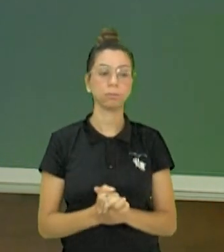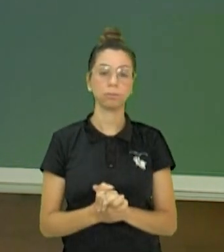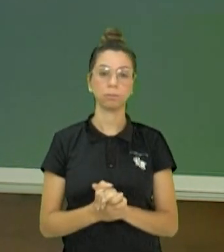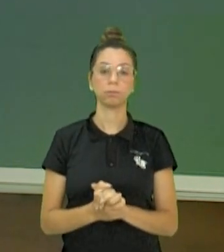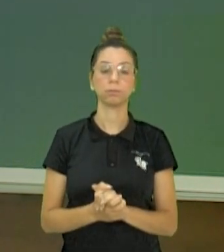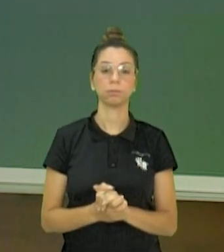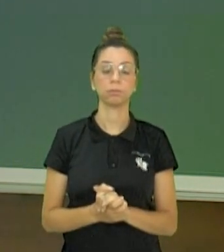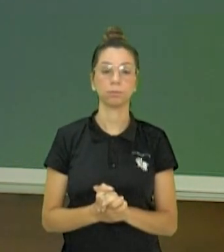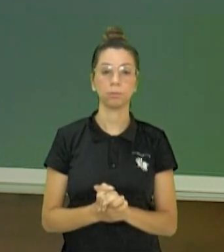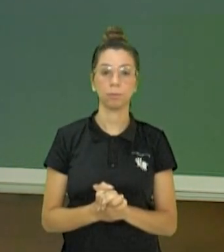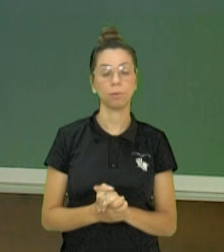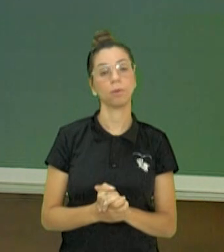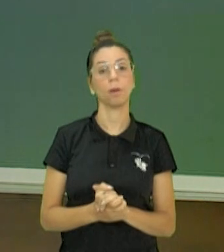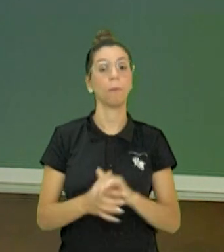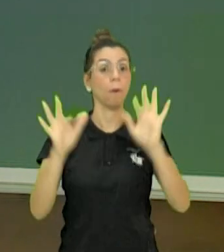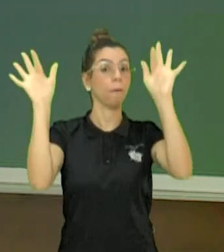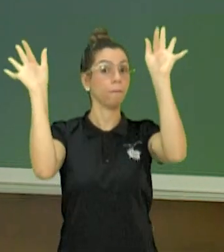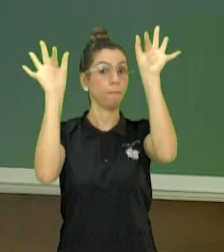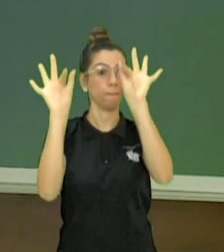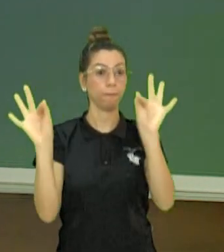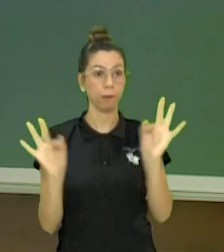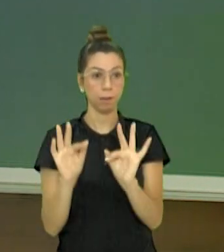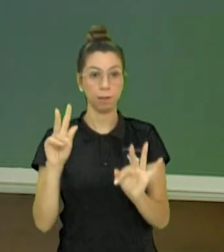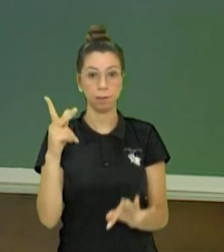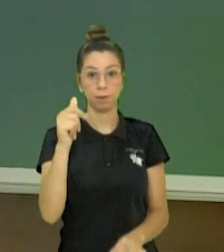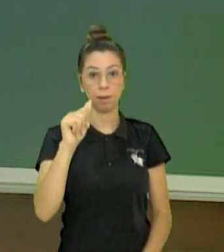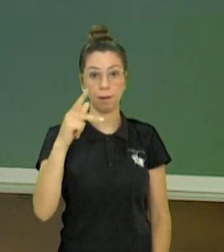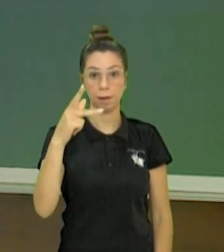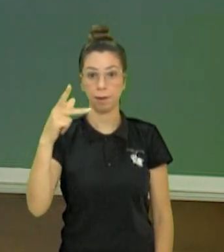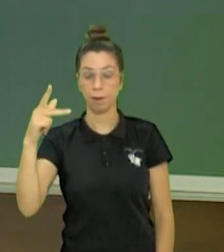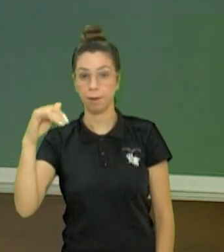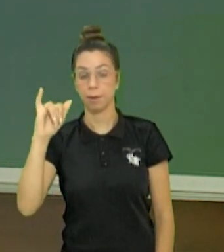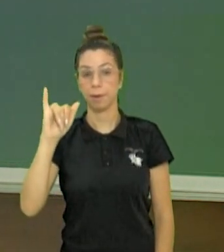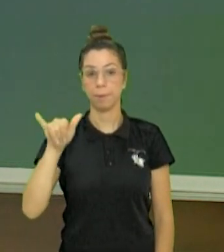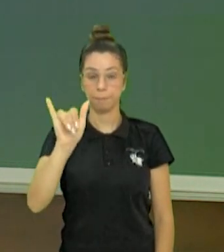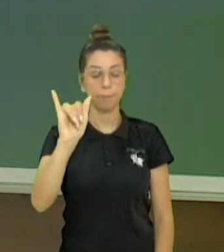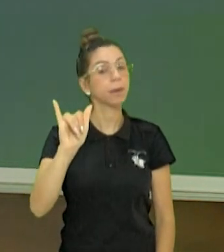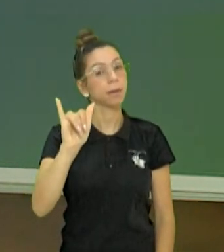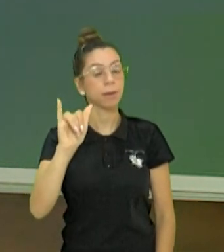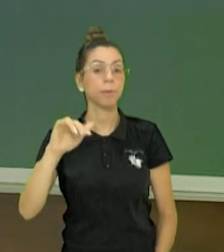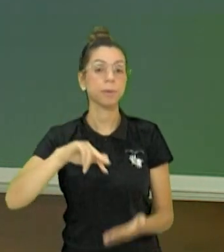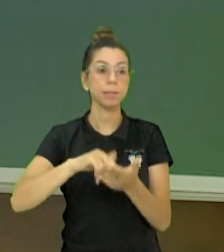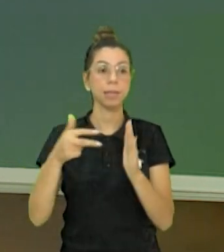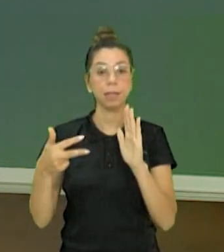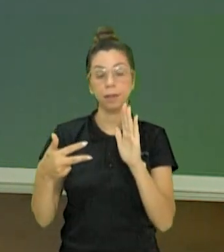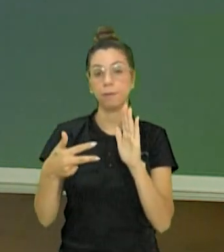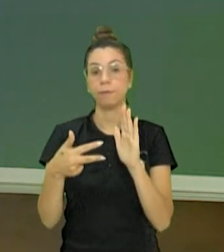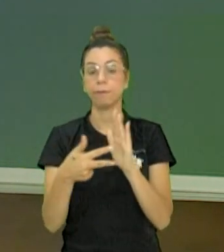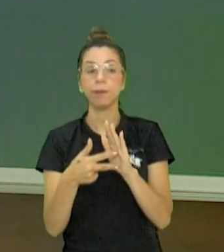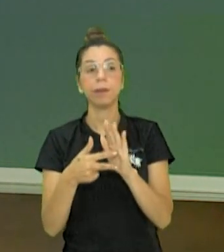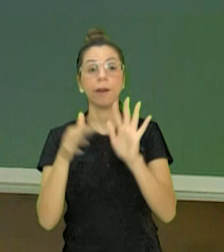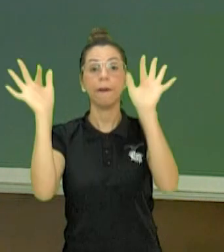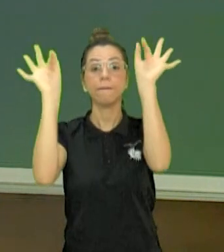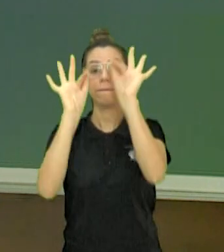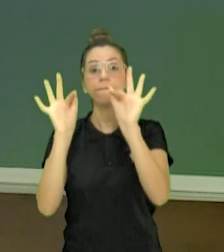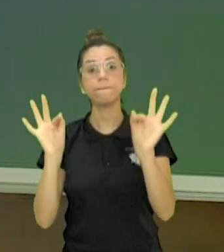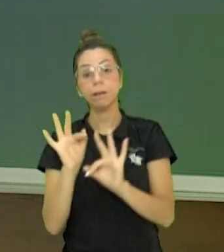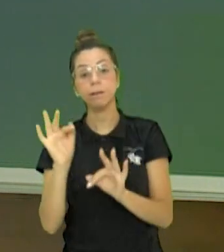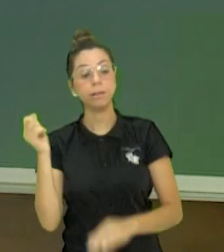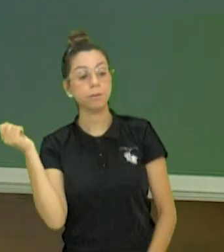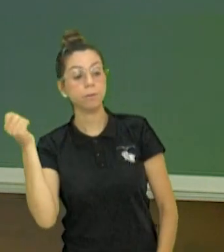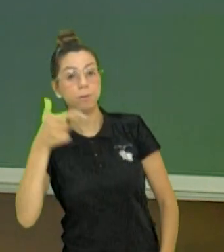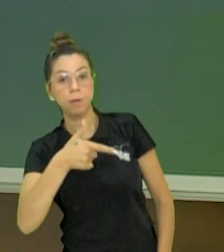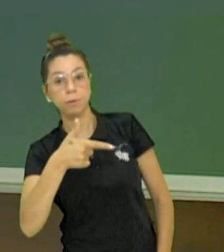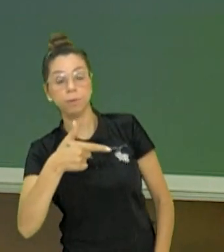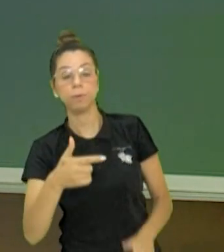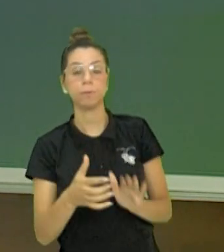aqui, ó, tão feliz quanto, tá? O SS. 4. A pergunta é sobre o cabelo. Is his